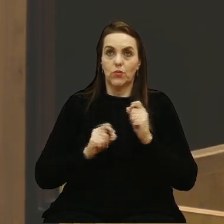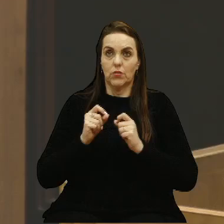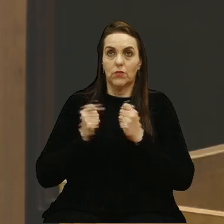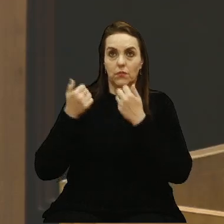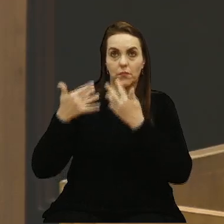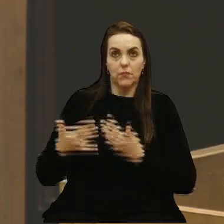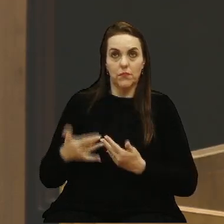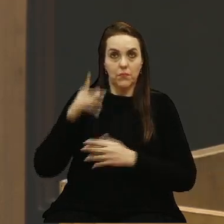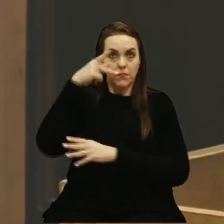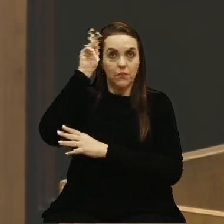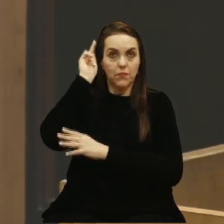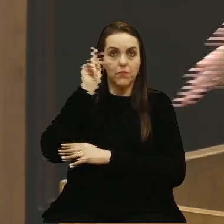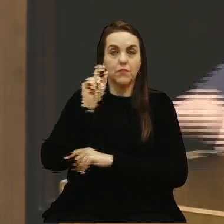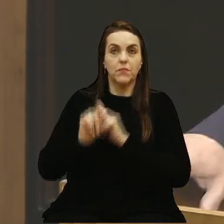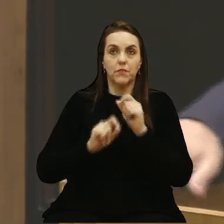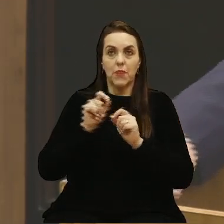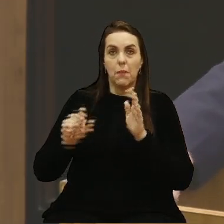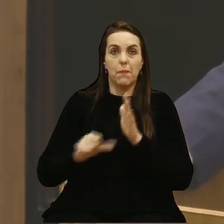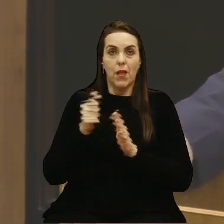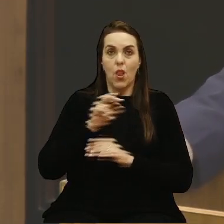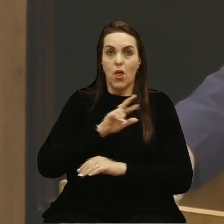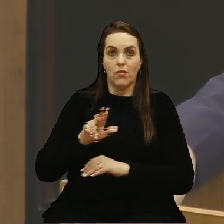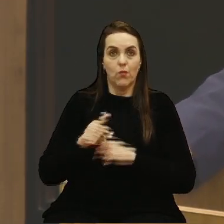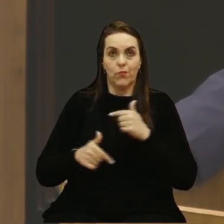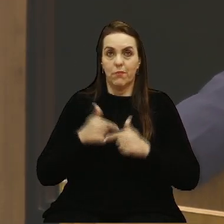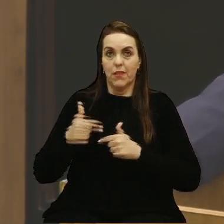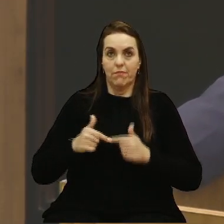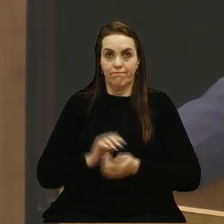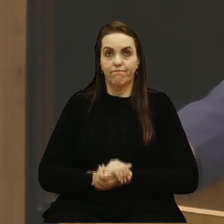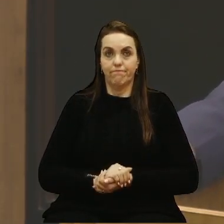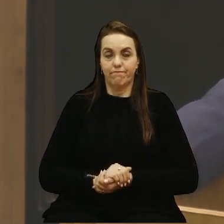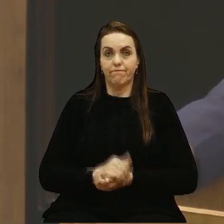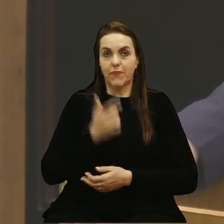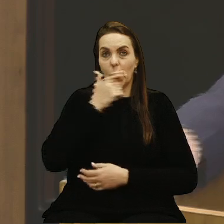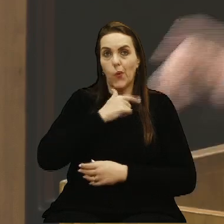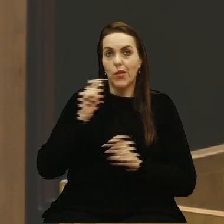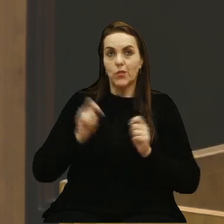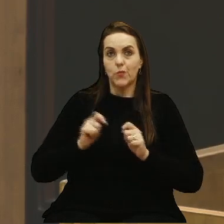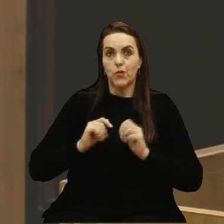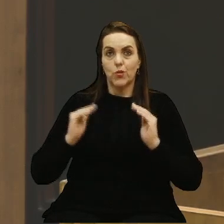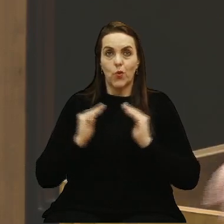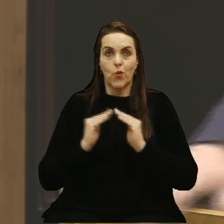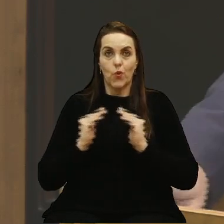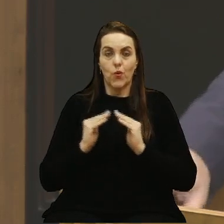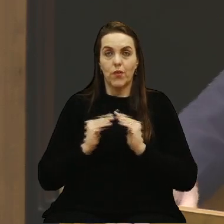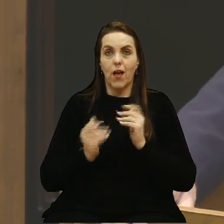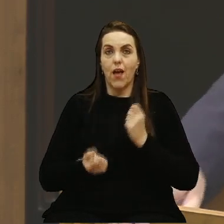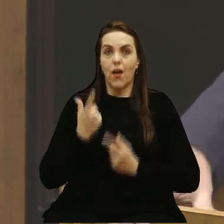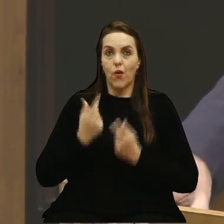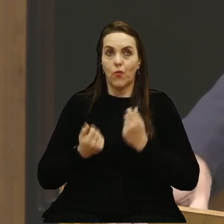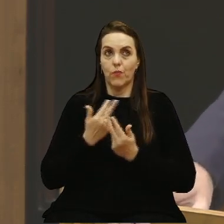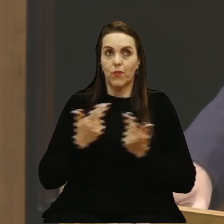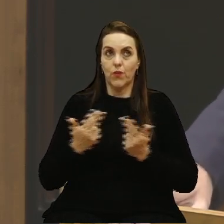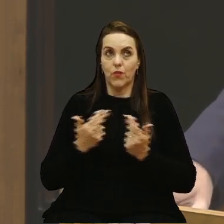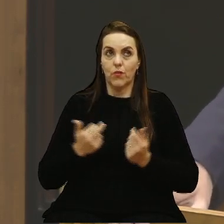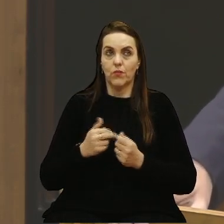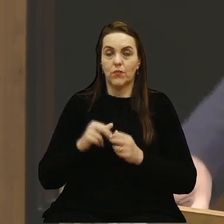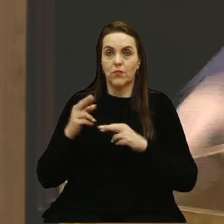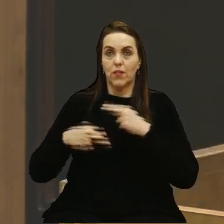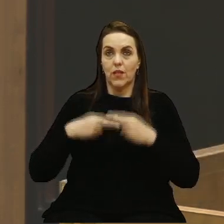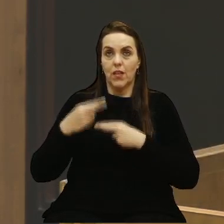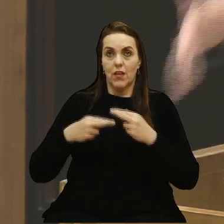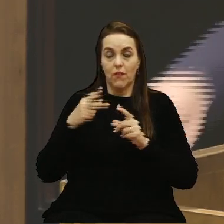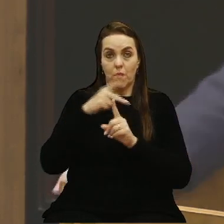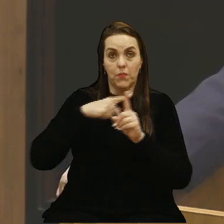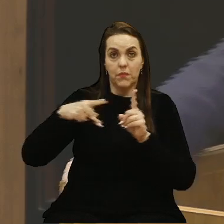Iago, que falou que às vezes é melhor não trabalhar. Eu acho que a gente pode concordar que algumas situações, como a reforma da Previdência, foi trágica.